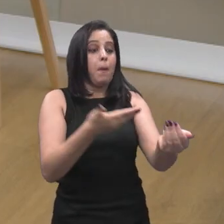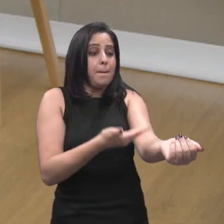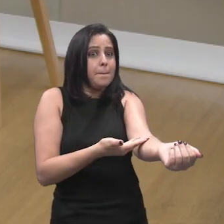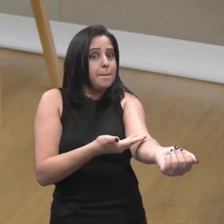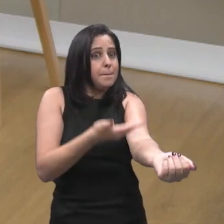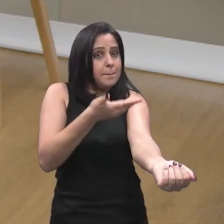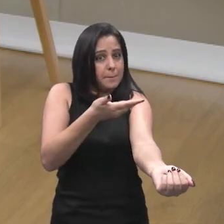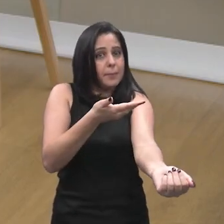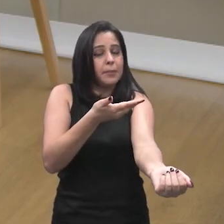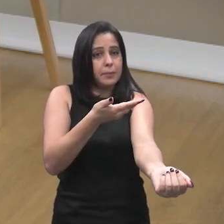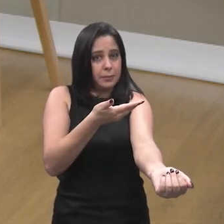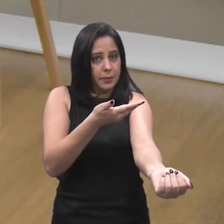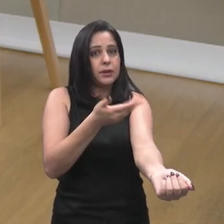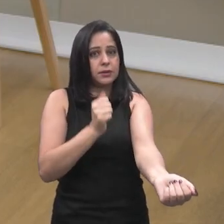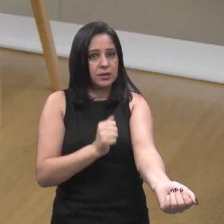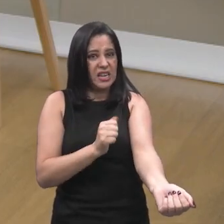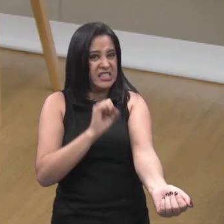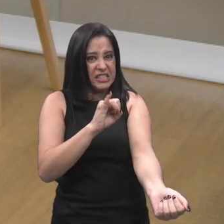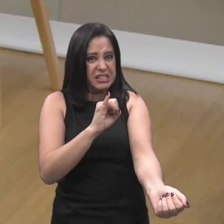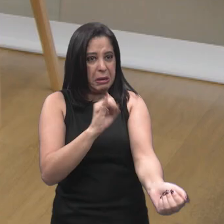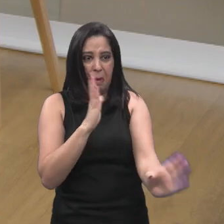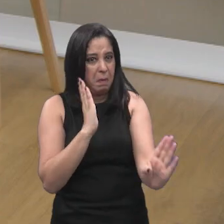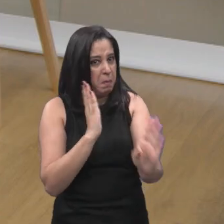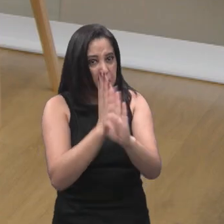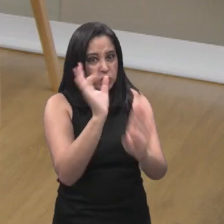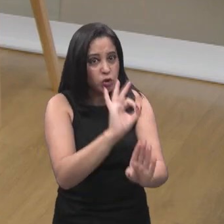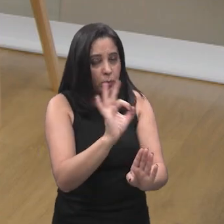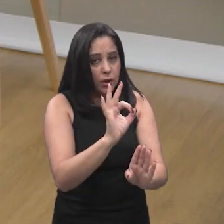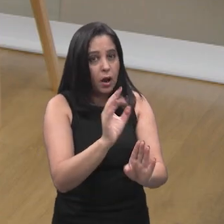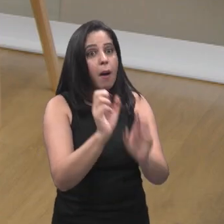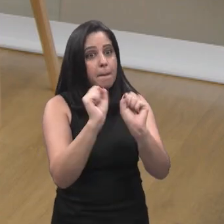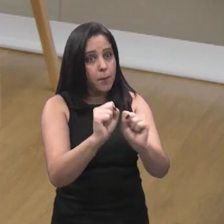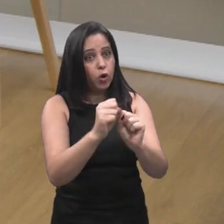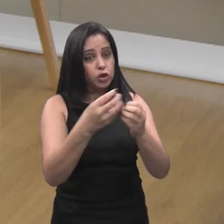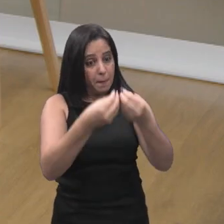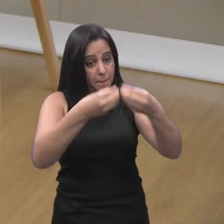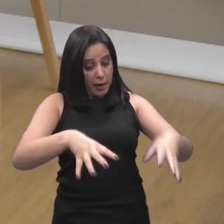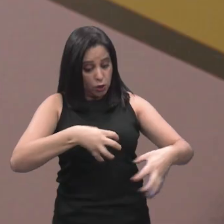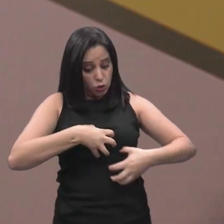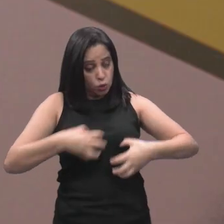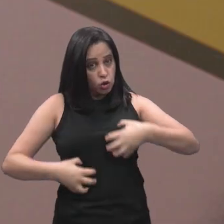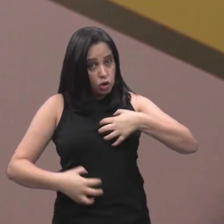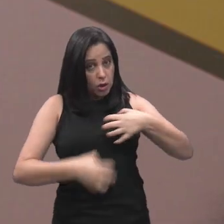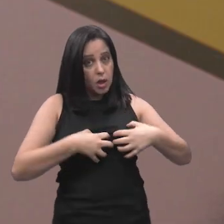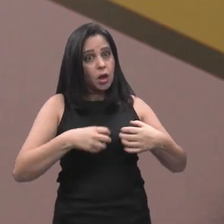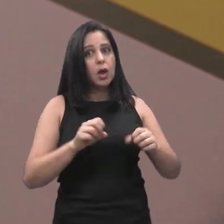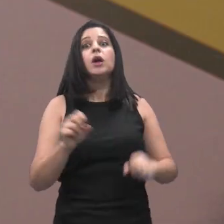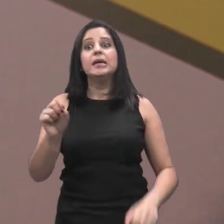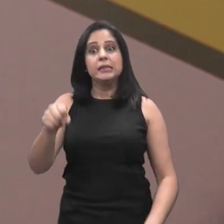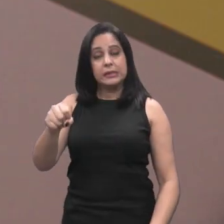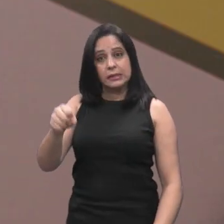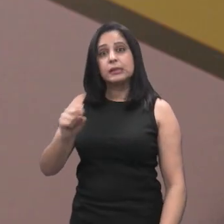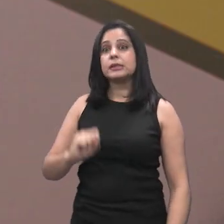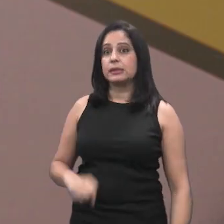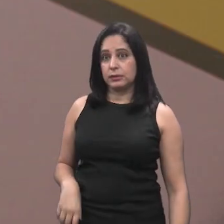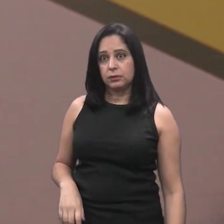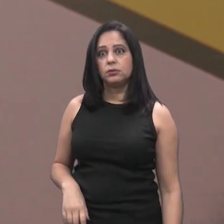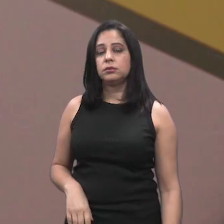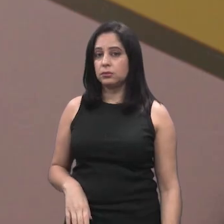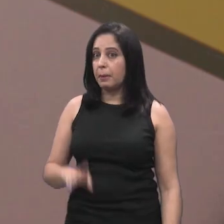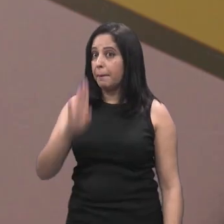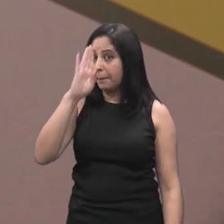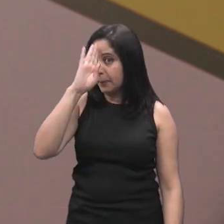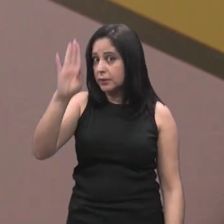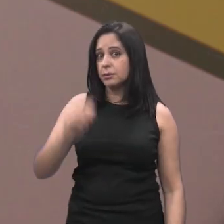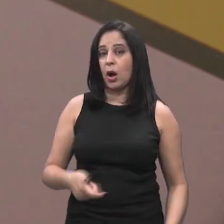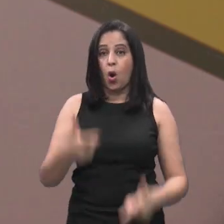no início, ela pode afetar outros órgãos do corpo, né? Sim, principalmente. Esse é um dos maiores problemas da pressão alta que nós